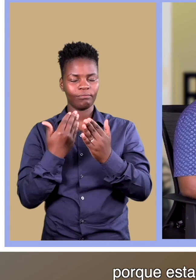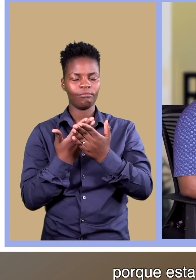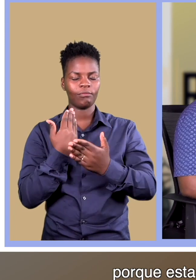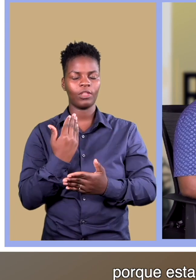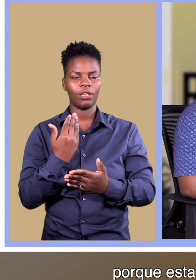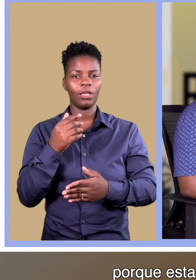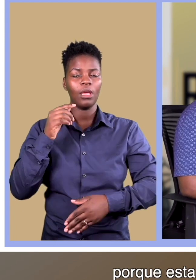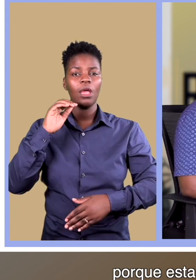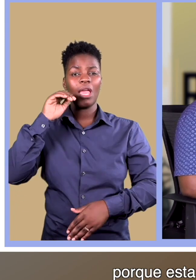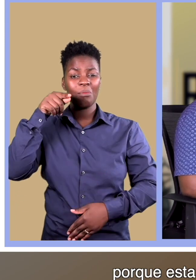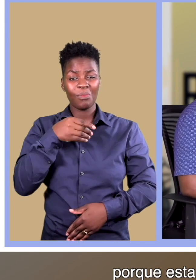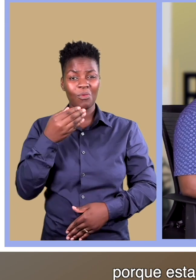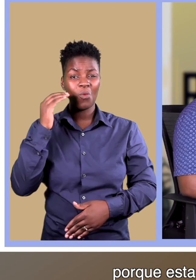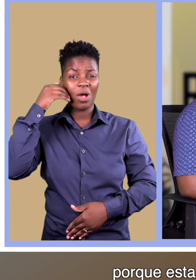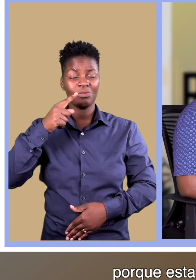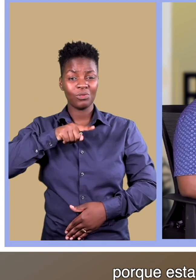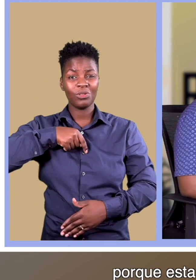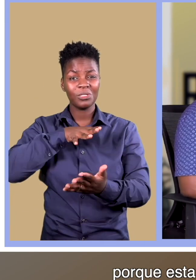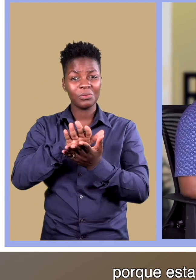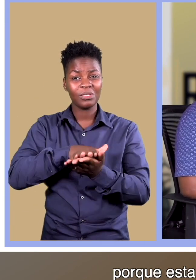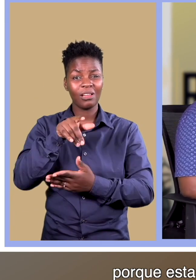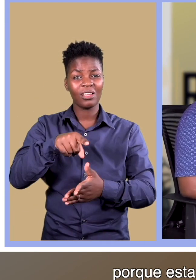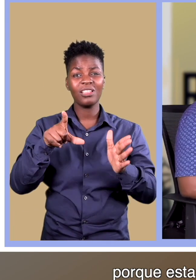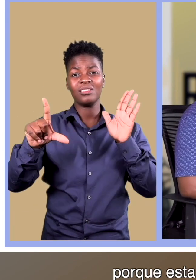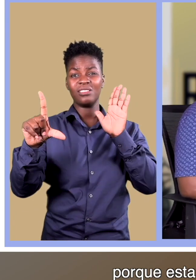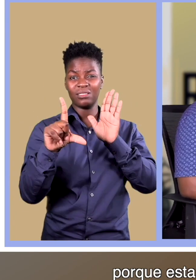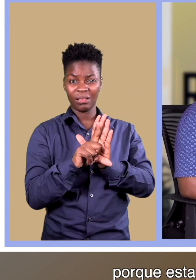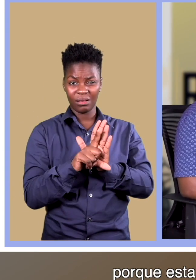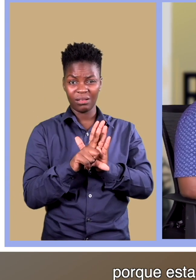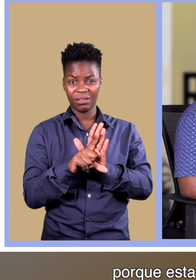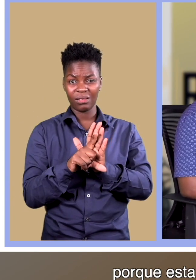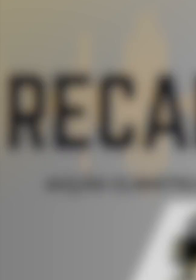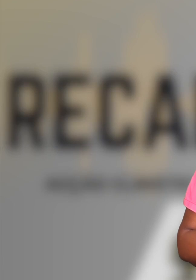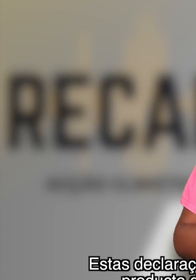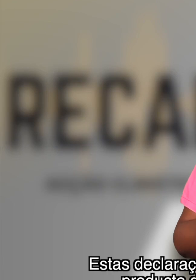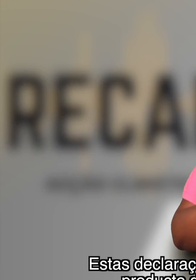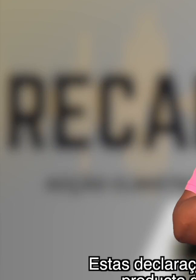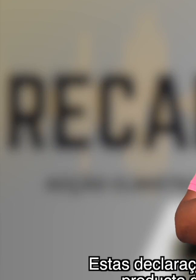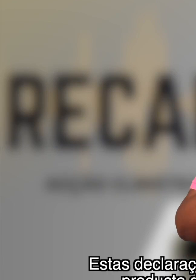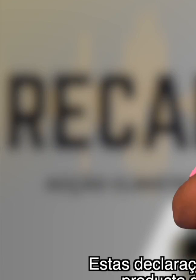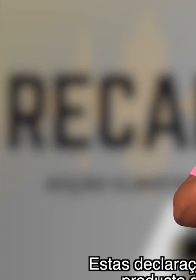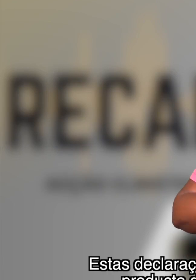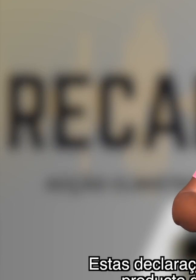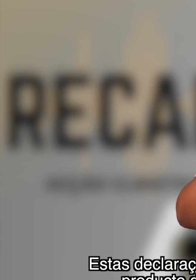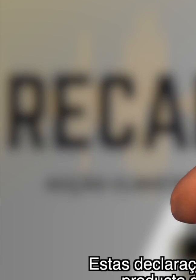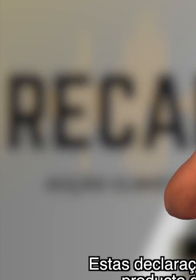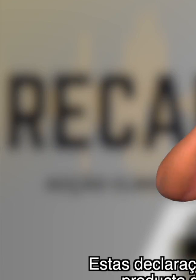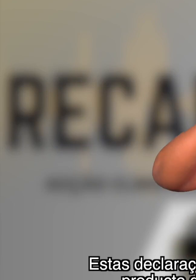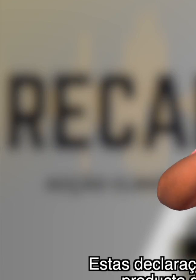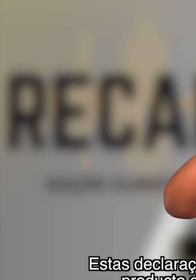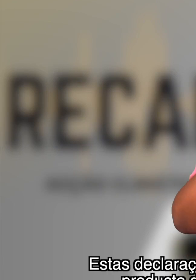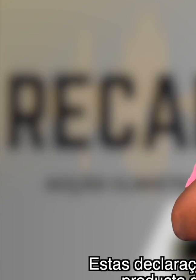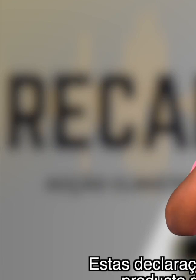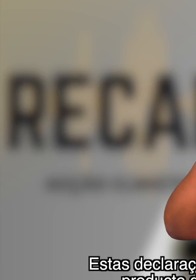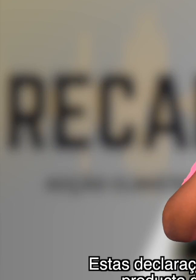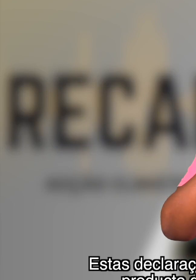porque estaremos a dizer que estas leis políticas não são desenhadas somente para... Estas declarações foram feitas